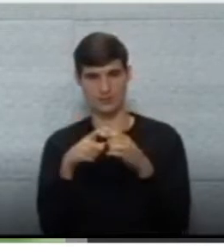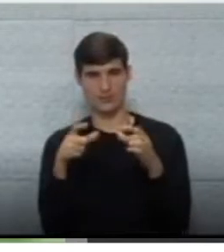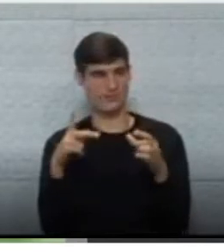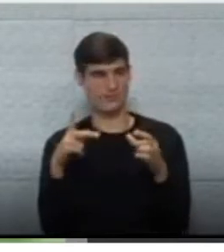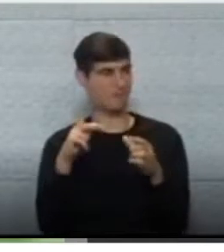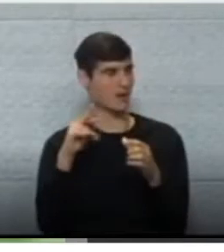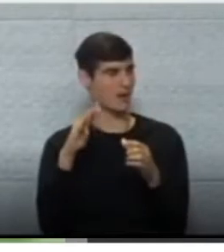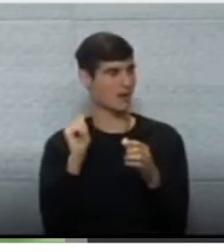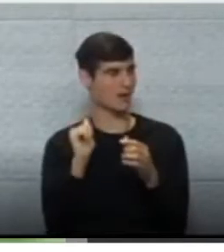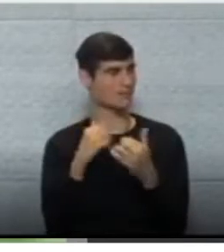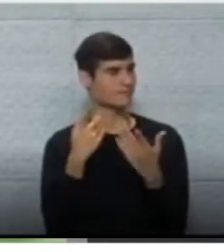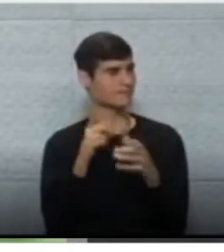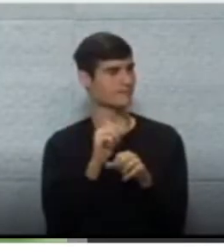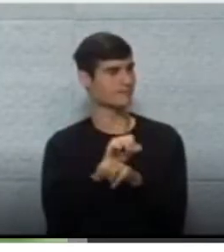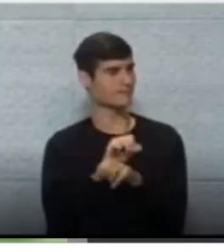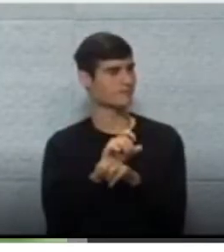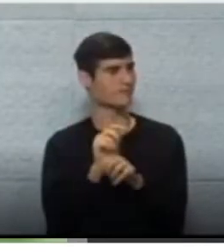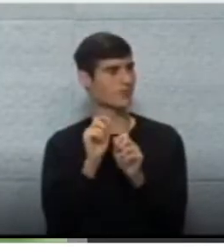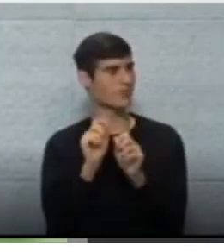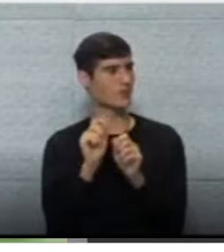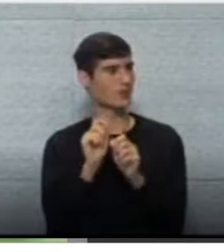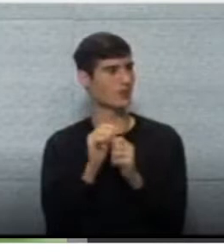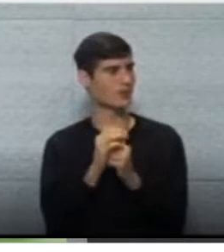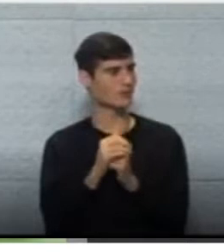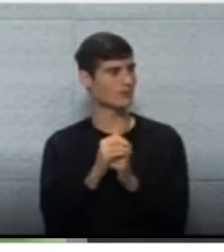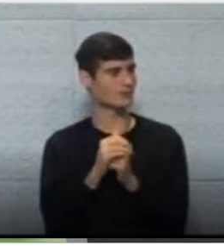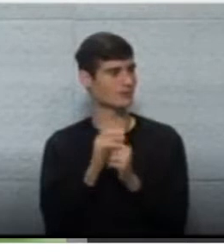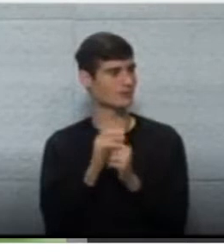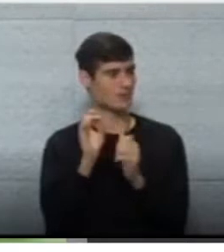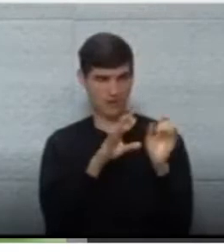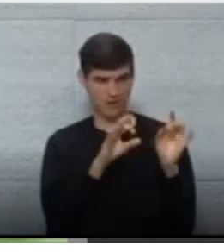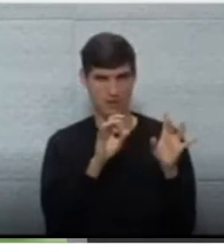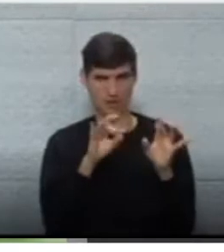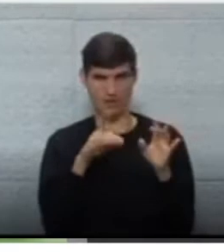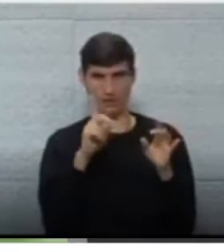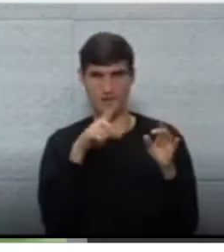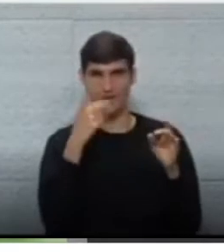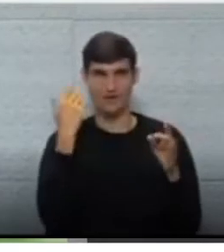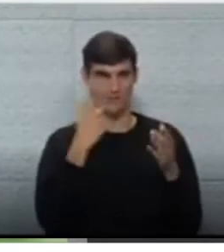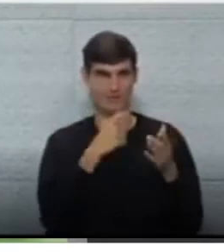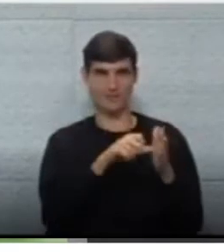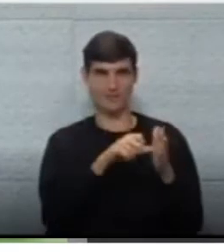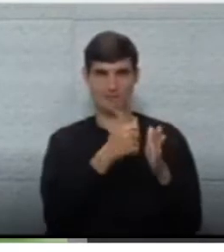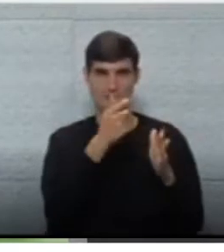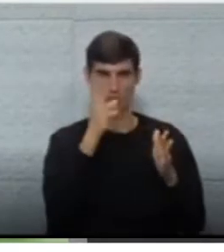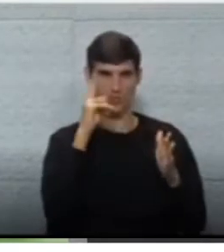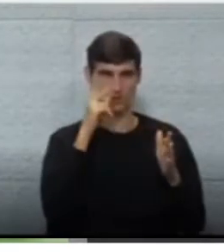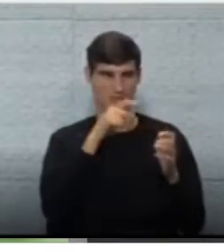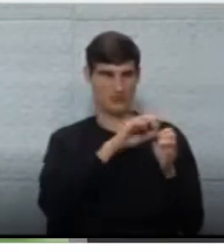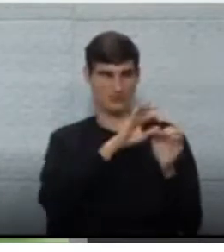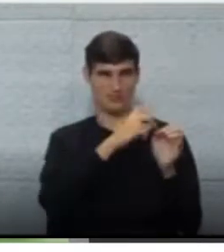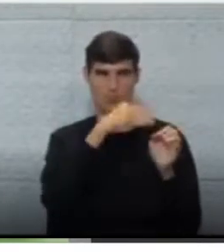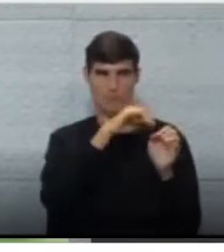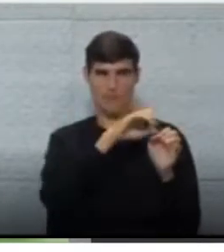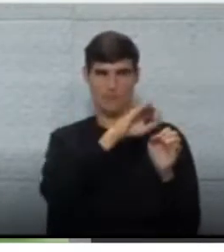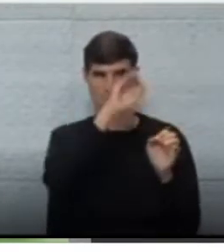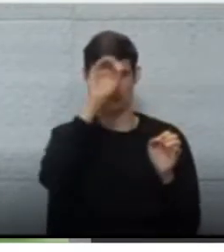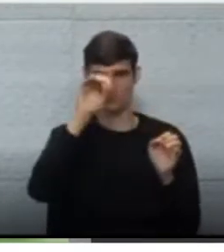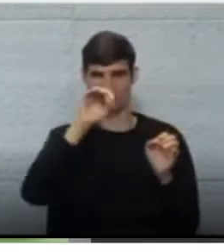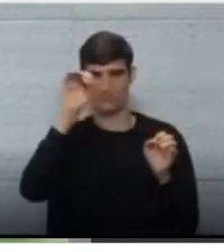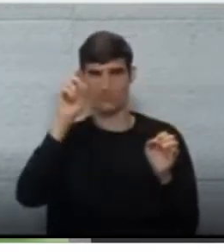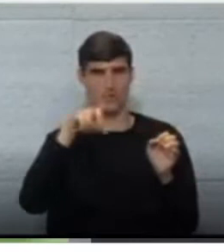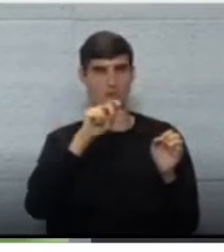Esperamos quando nós fazemos essa diluição. Para cada tubo que nós fazemos a diluição, a quantidade de micro-organismo mude. Então, ele sai de uma concentração